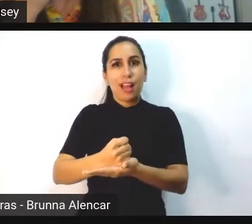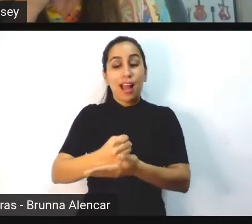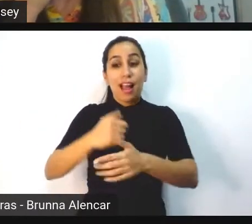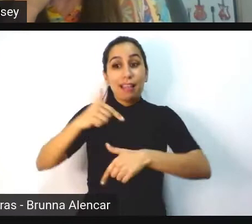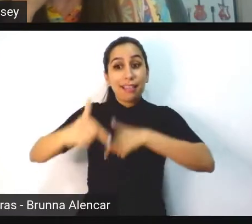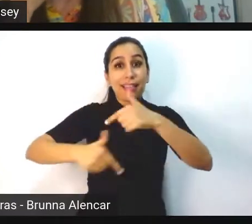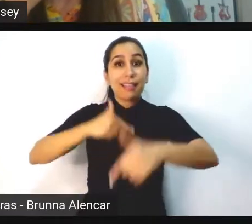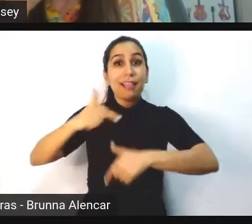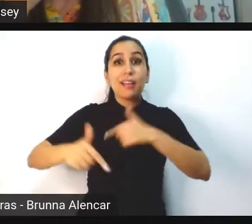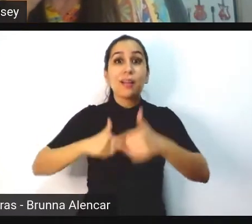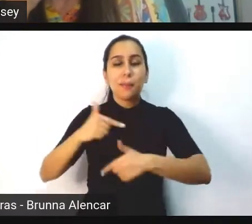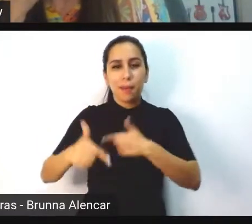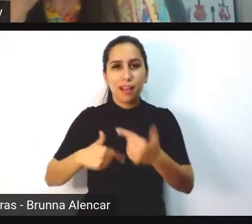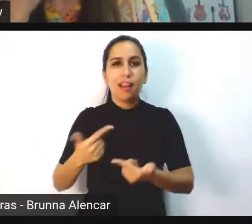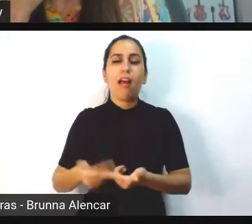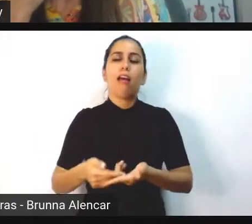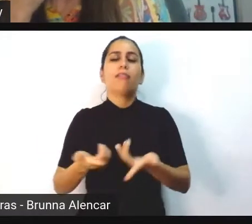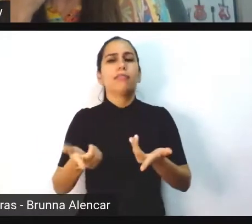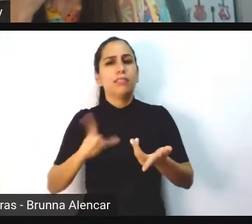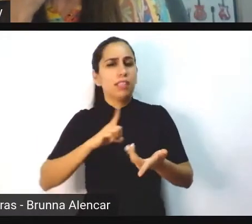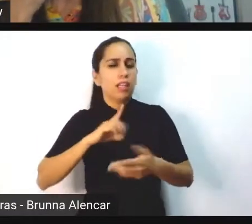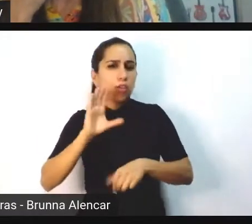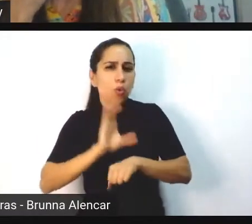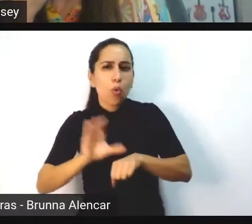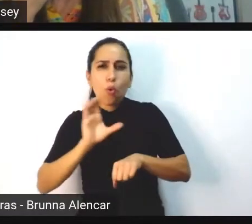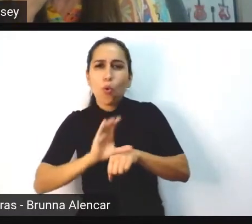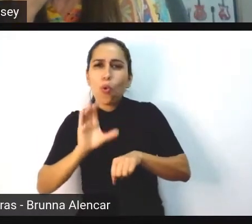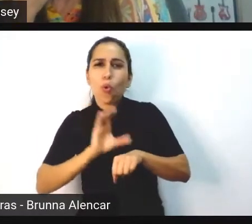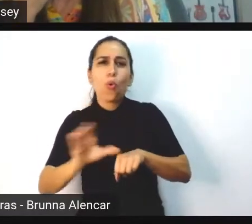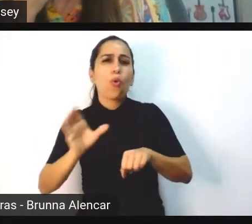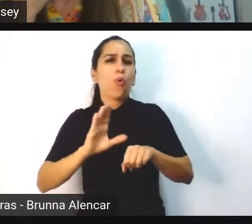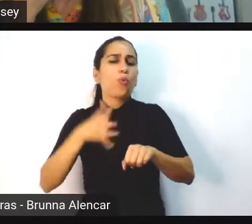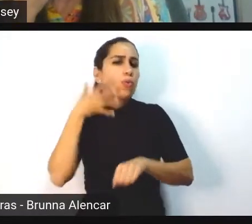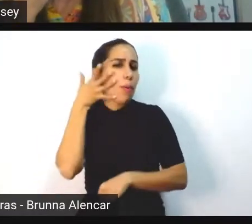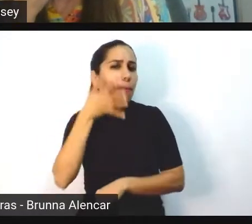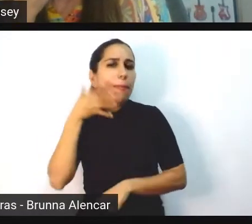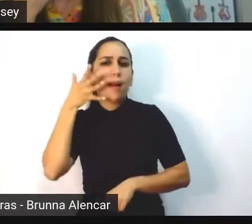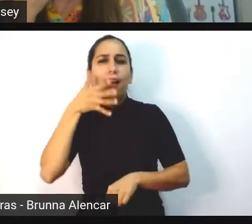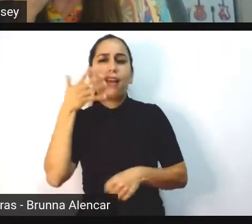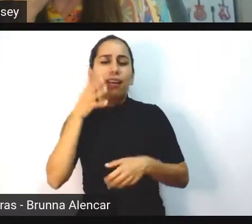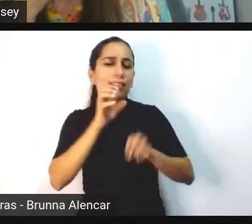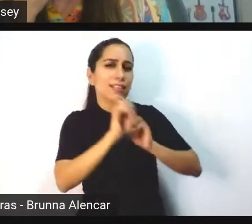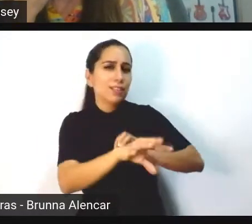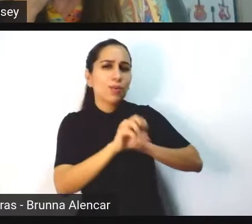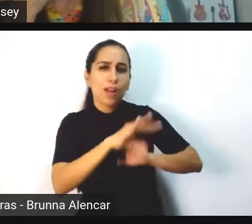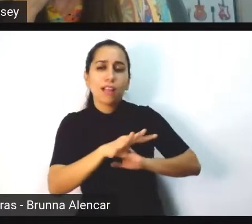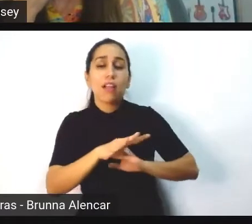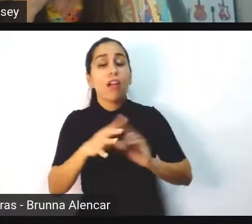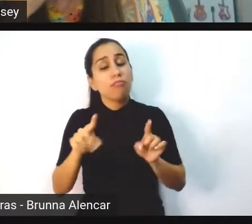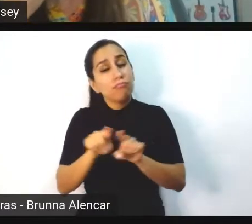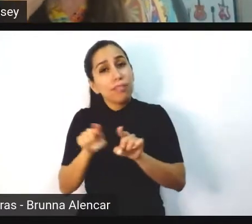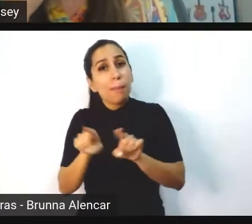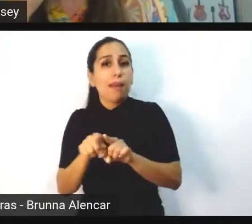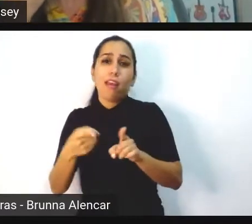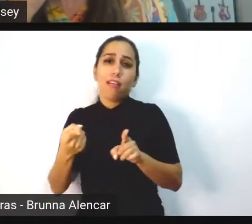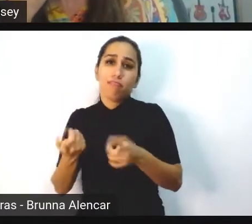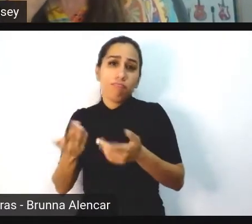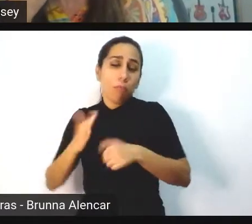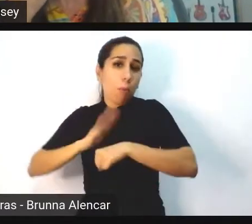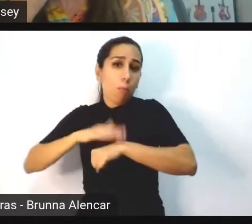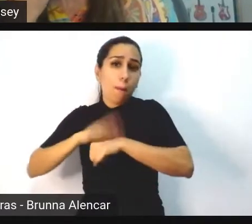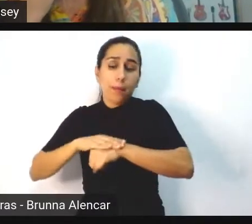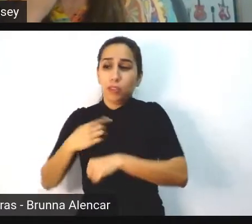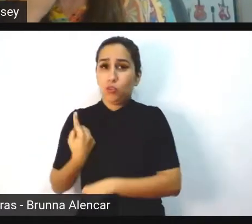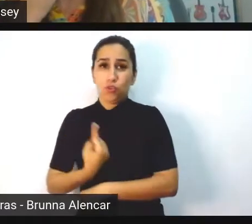com processos educativos, como a gente está fazendo aqui, e também processos individuais. Nessa situação, a Câmara possui